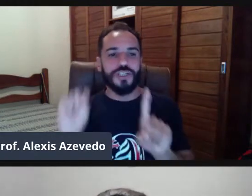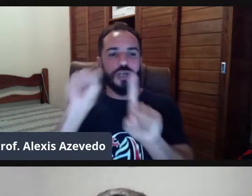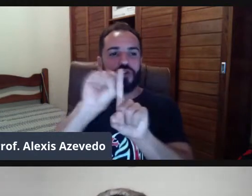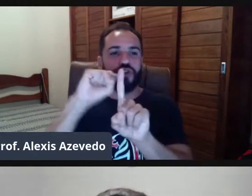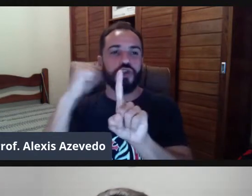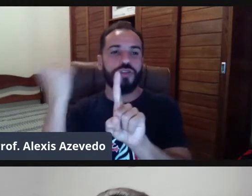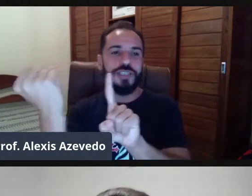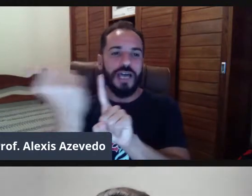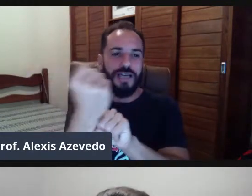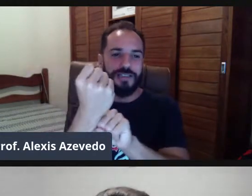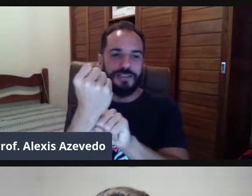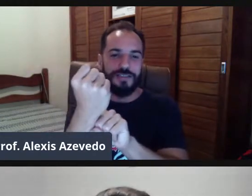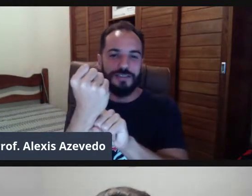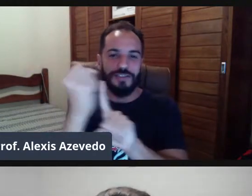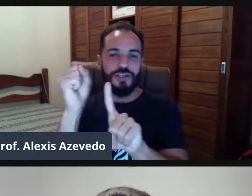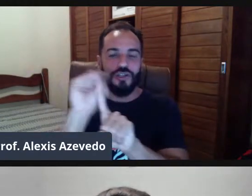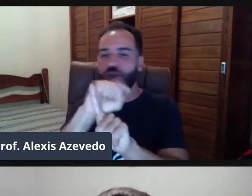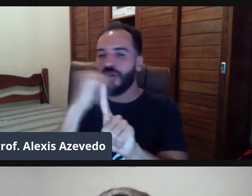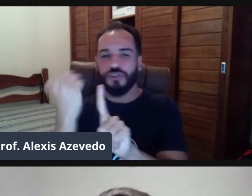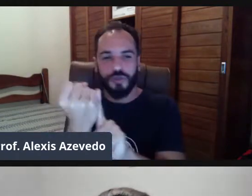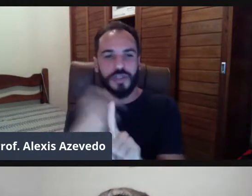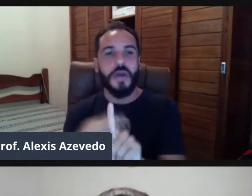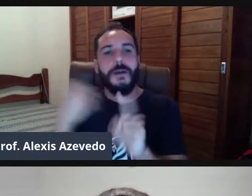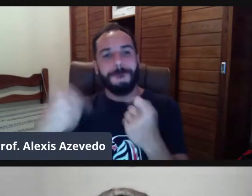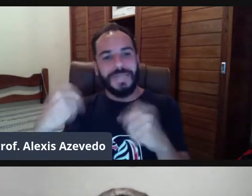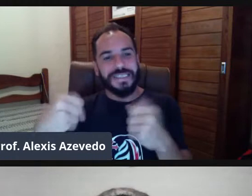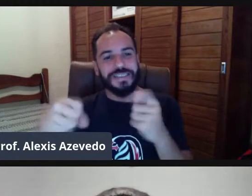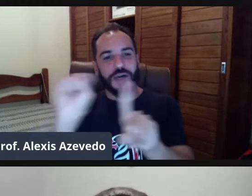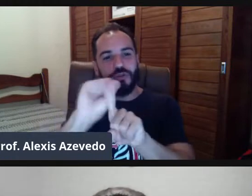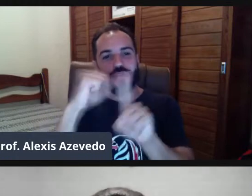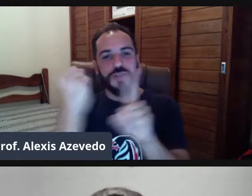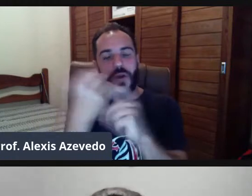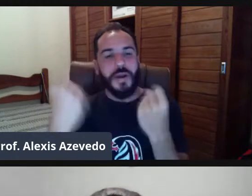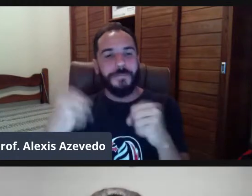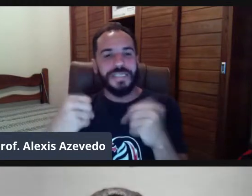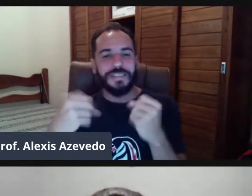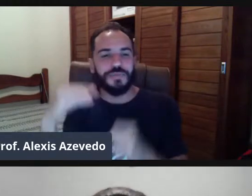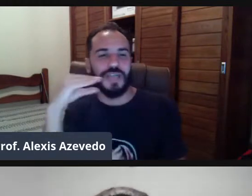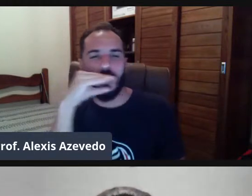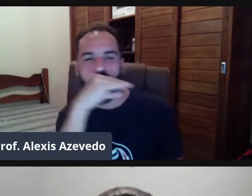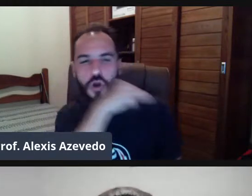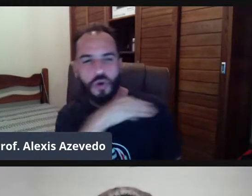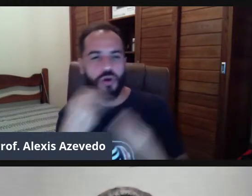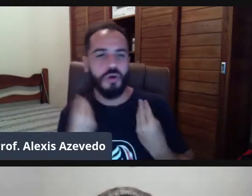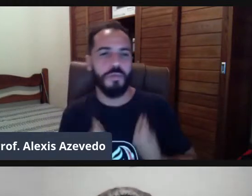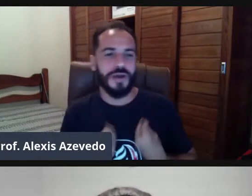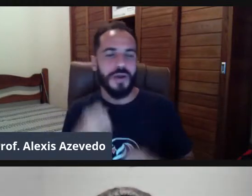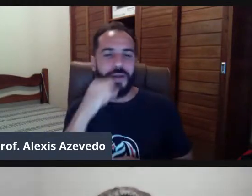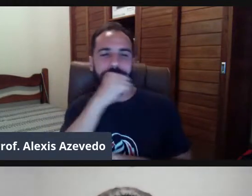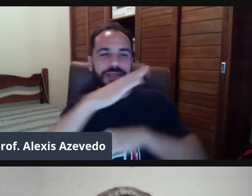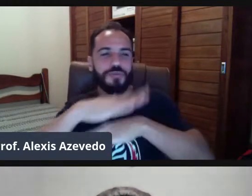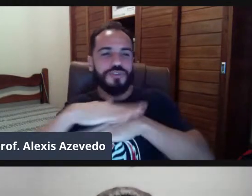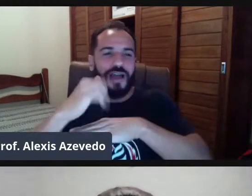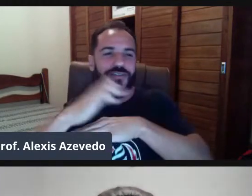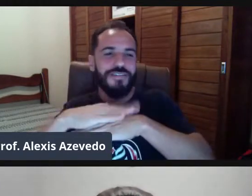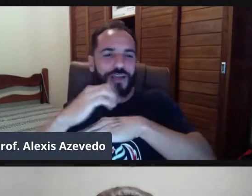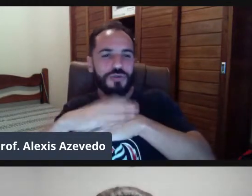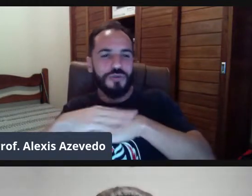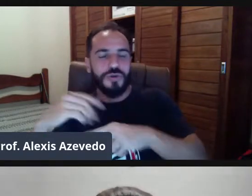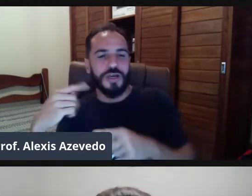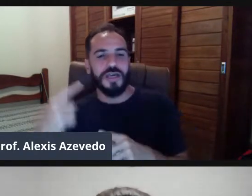que precisamos umas das outras, precisamos desse calor humano, desse afeto. E a Escola Guinhar, ela foi